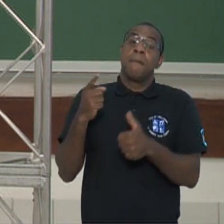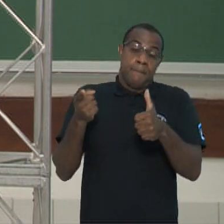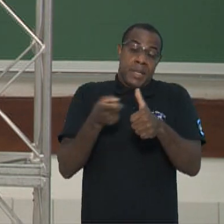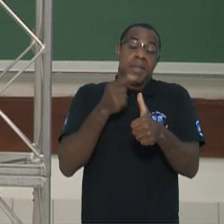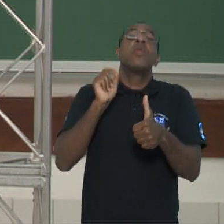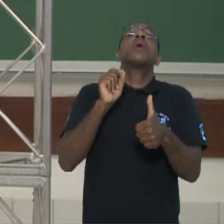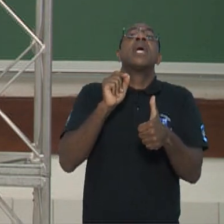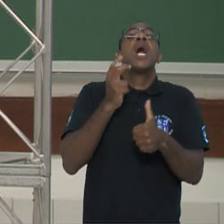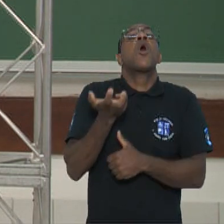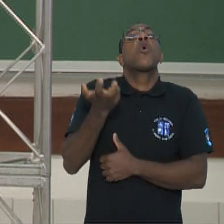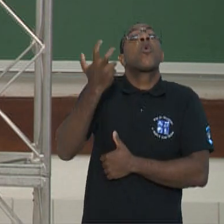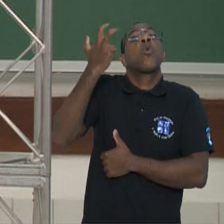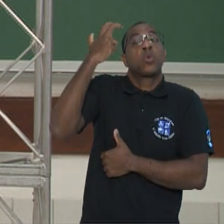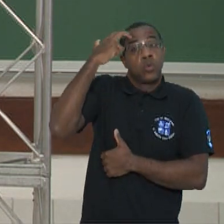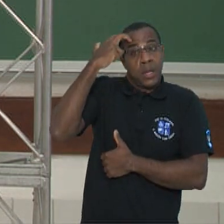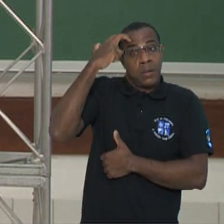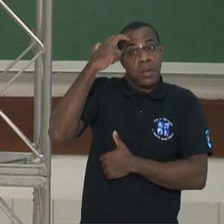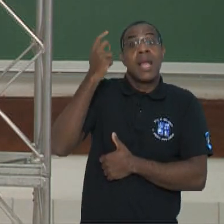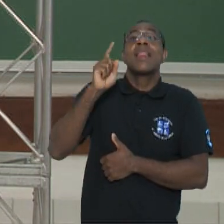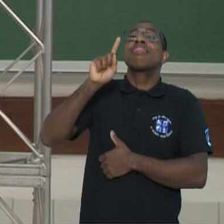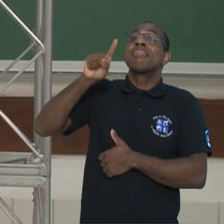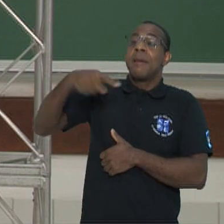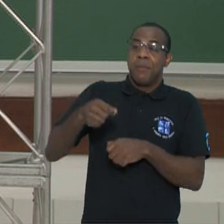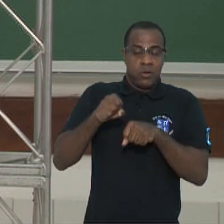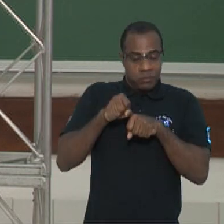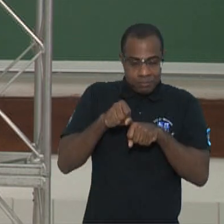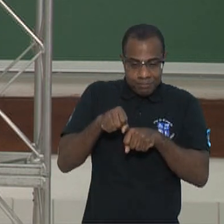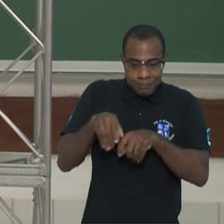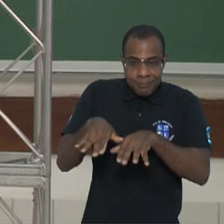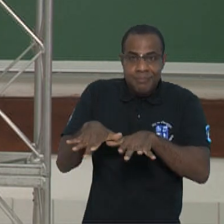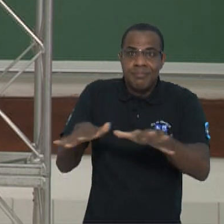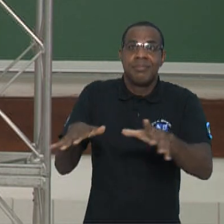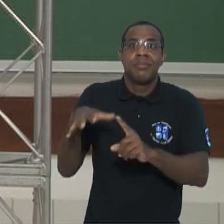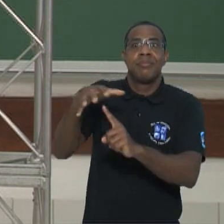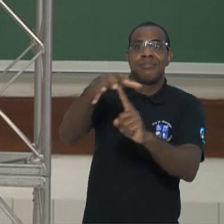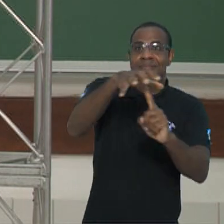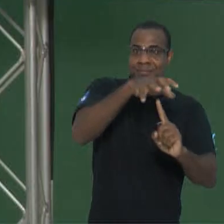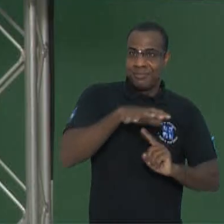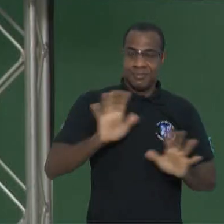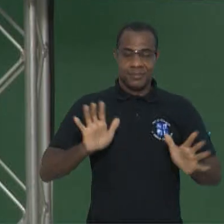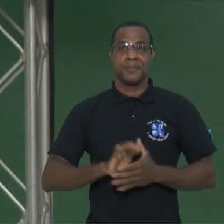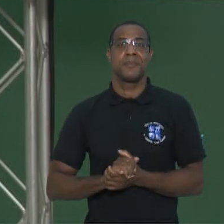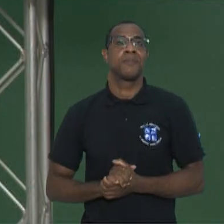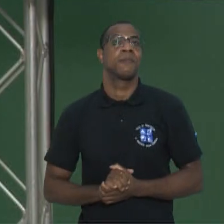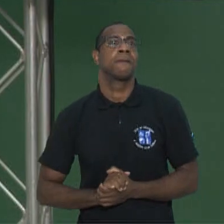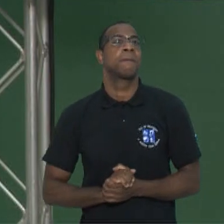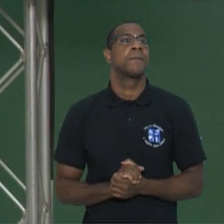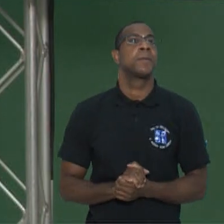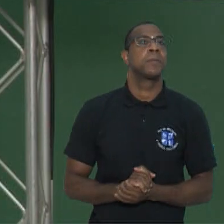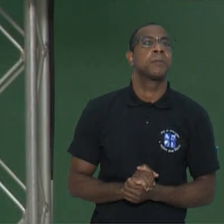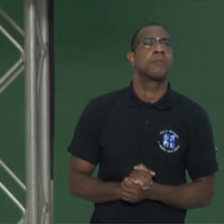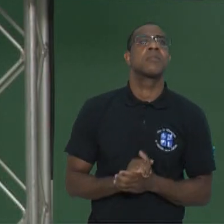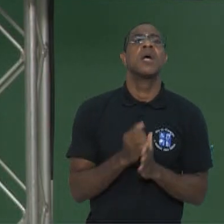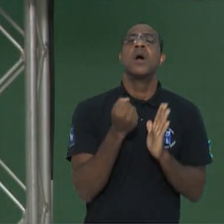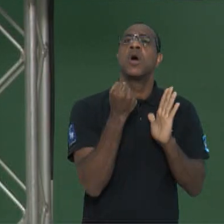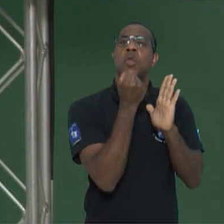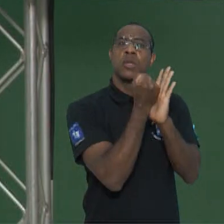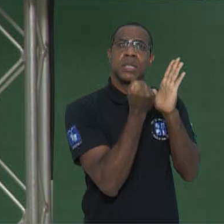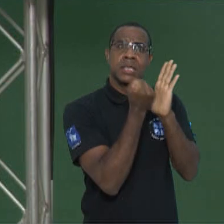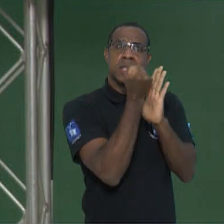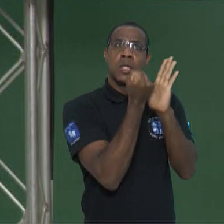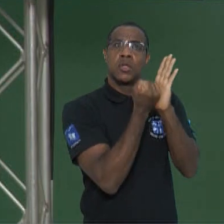se estende para os outros setores, né? E aí, no século XX ali, né, nós